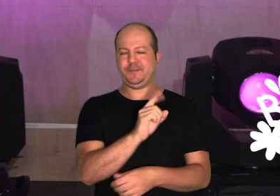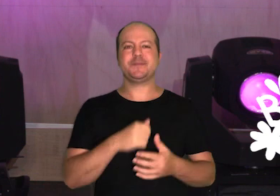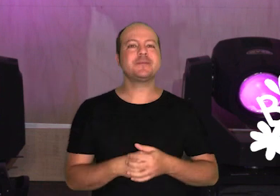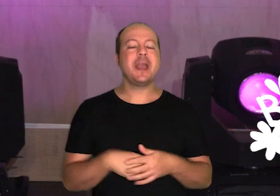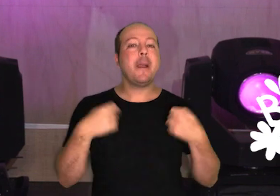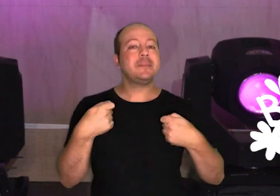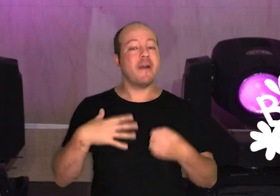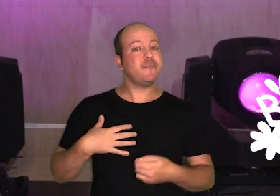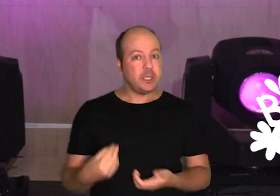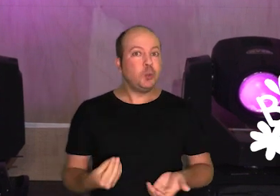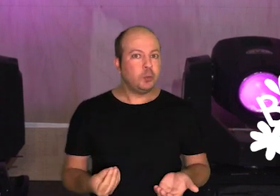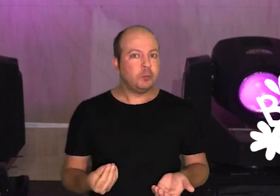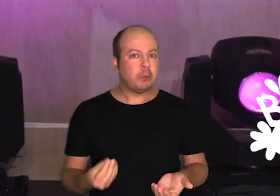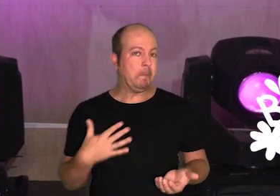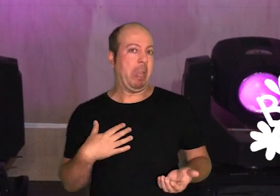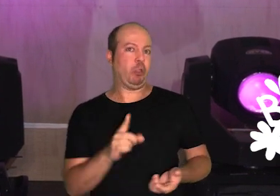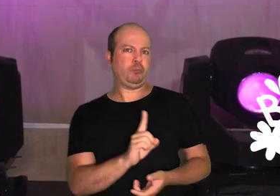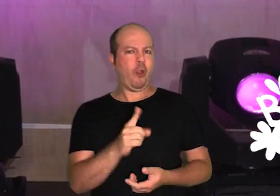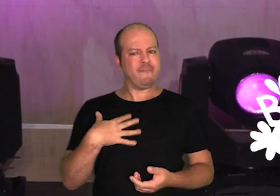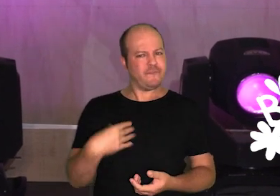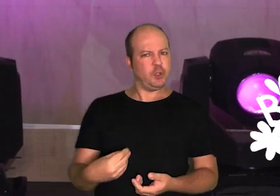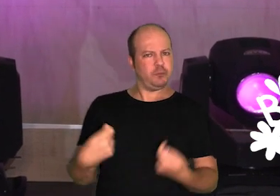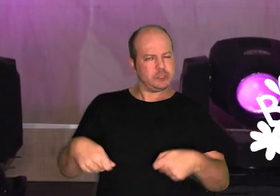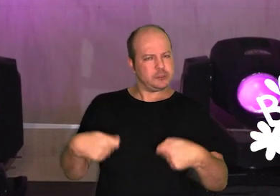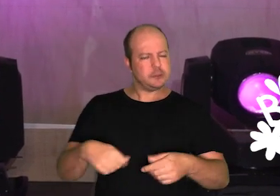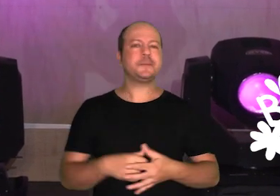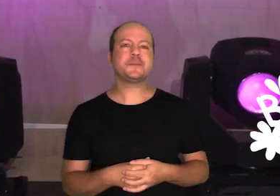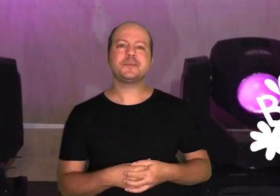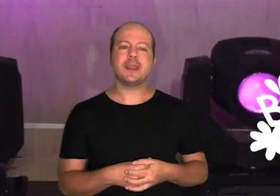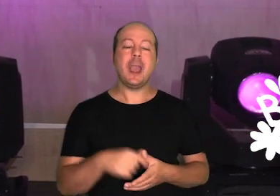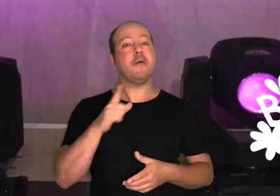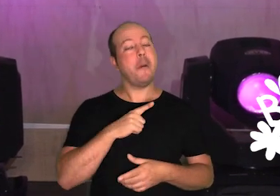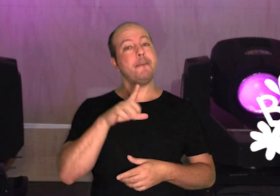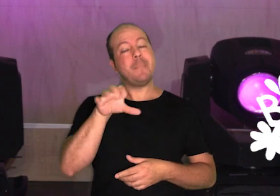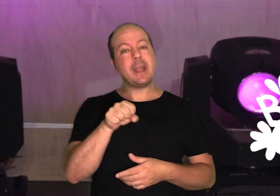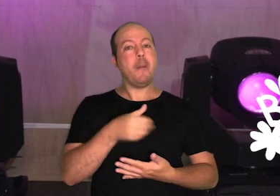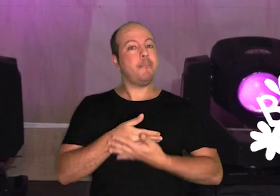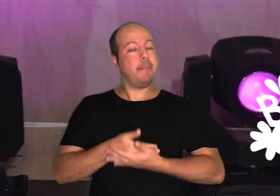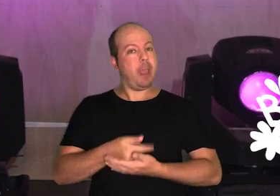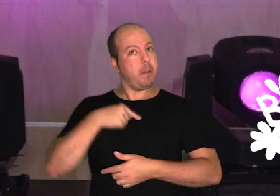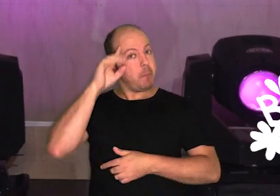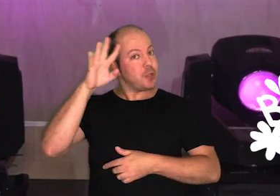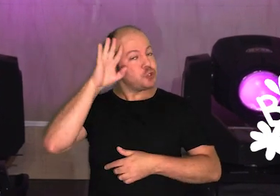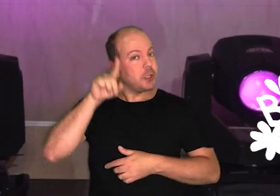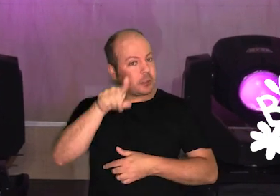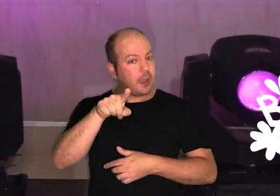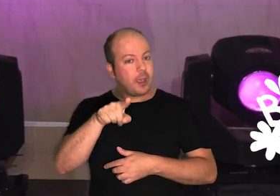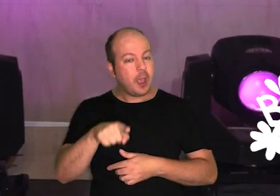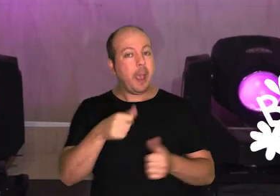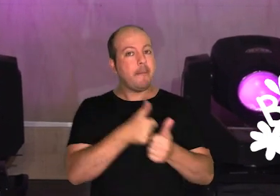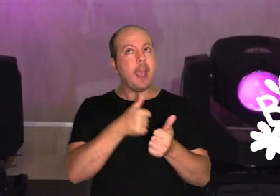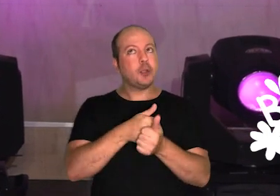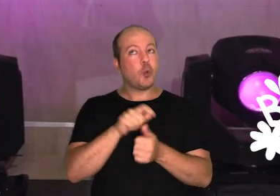Para ser mãe tem que ter filho. Tem que ter peito. Tem que ter um filho. Então vamos pegar um bebê imaginário ao lado do